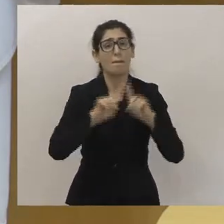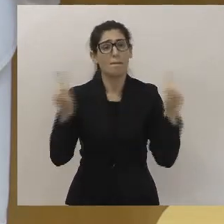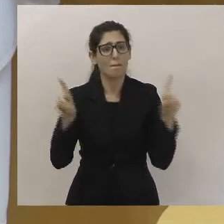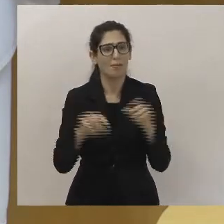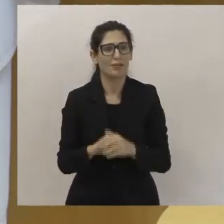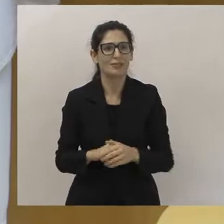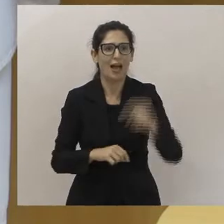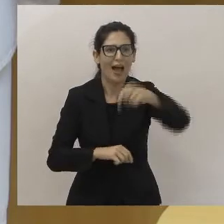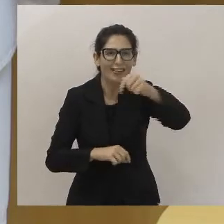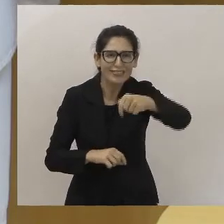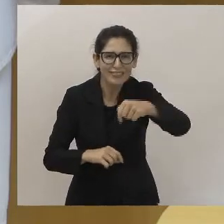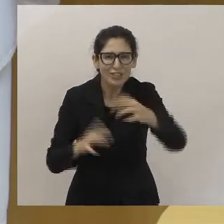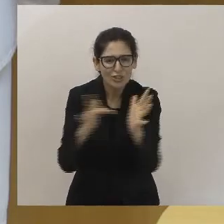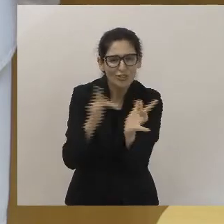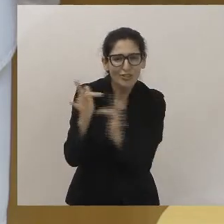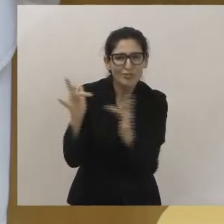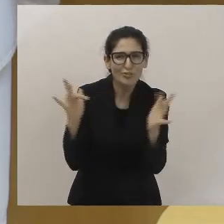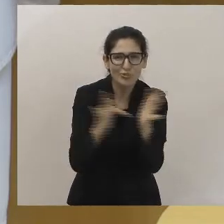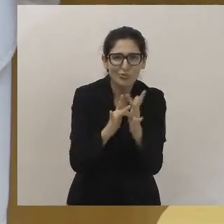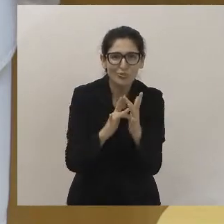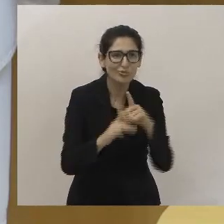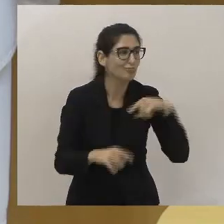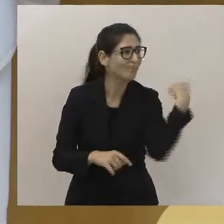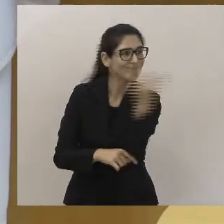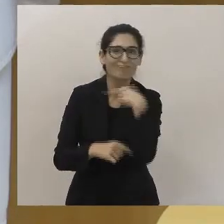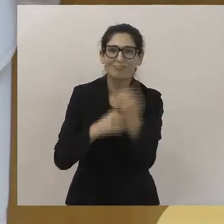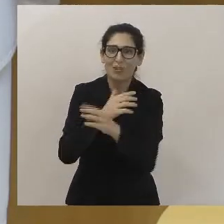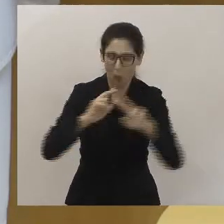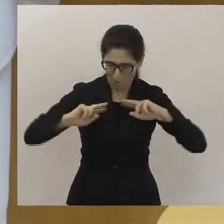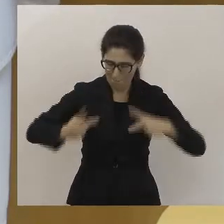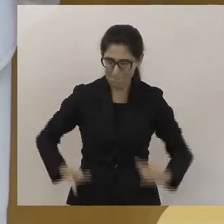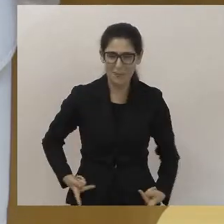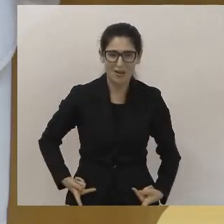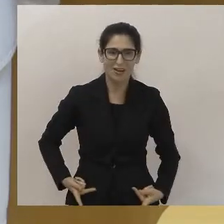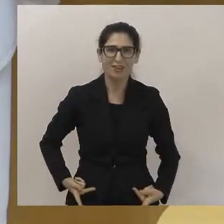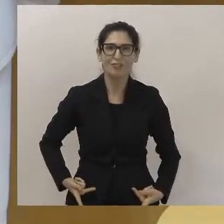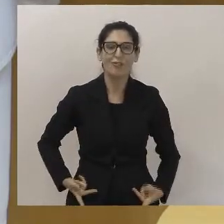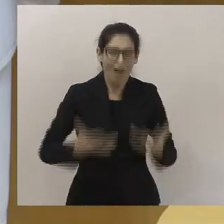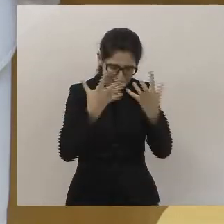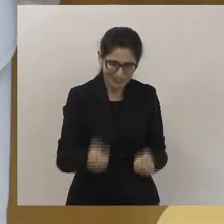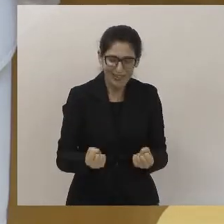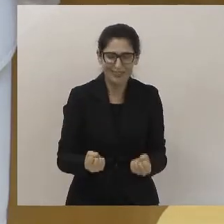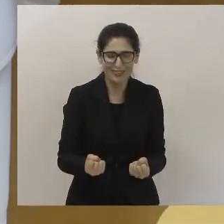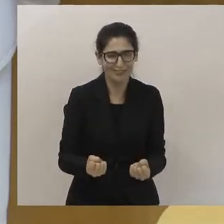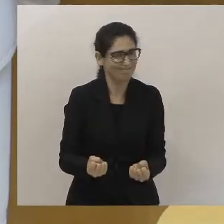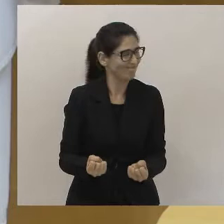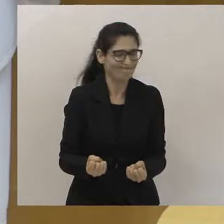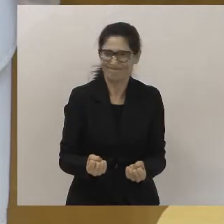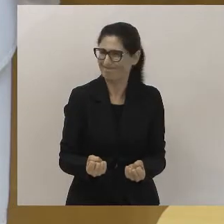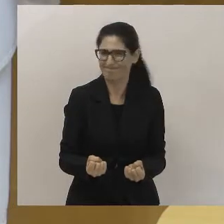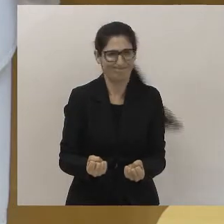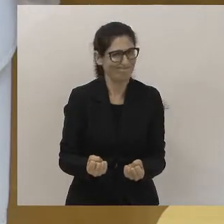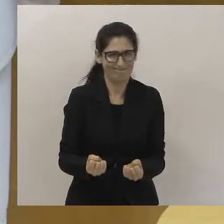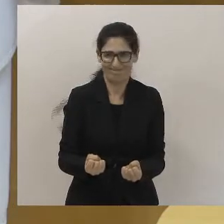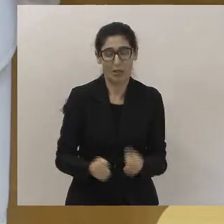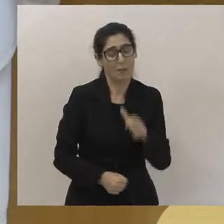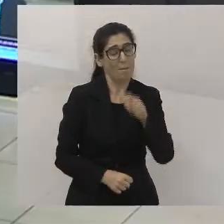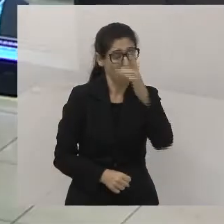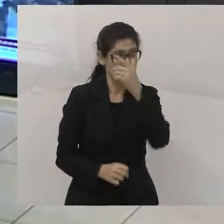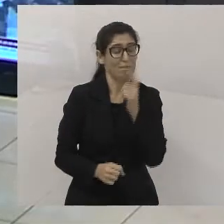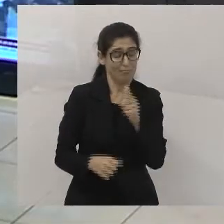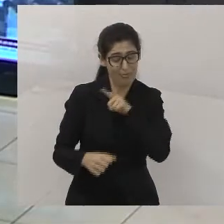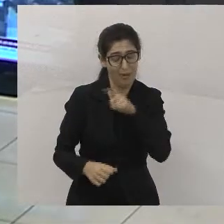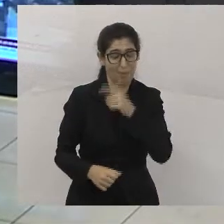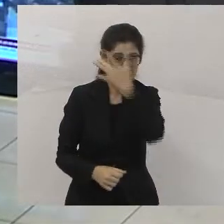e se lhe agradou todo mundo e olha que 10 então tenho certeza que vai acontecer muita coisa boa para nós aí uma boa tarde a todos